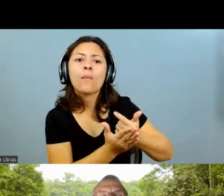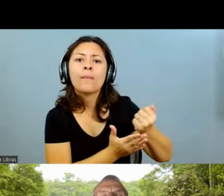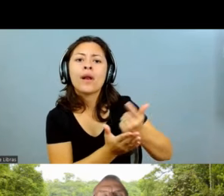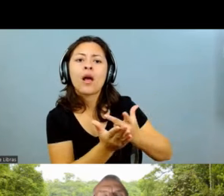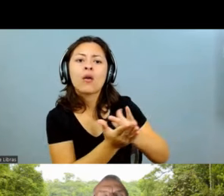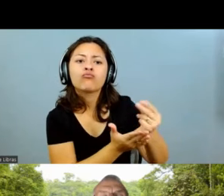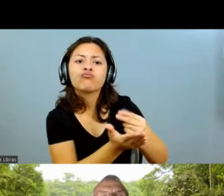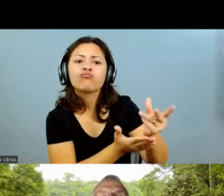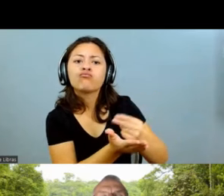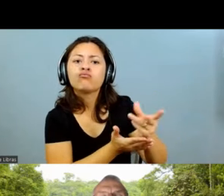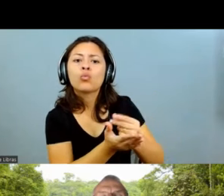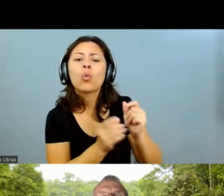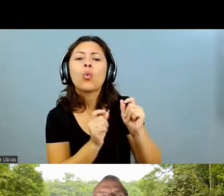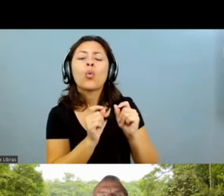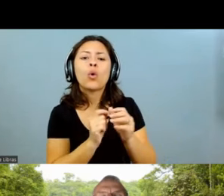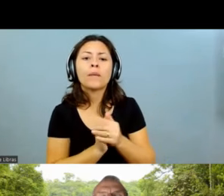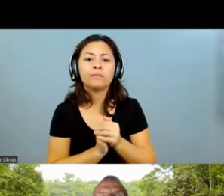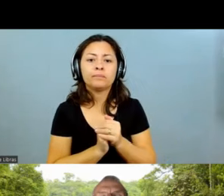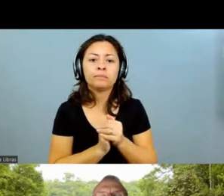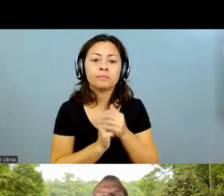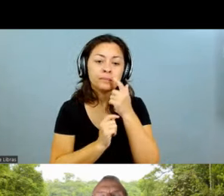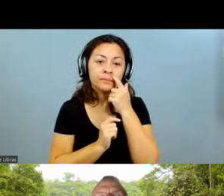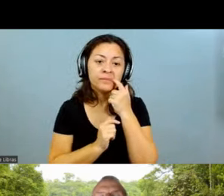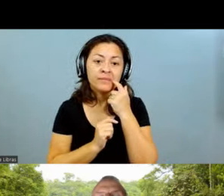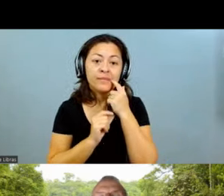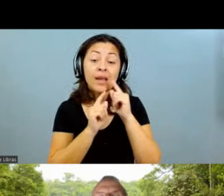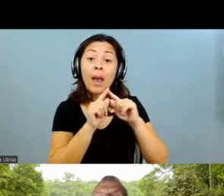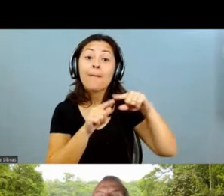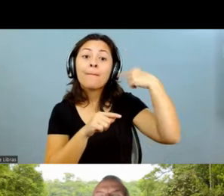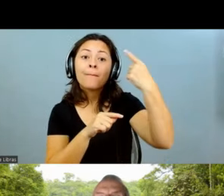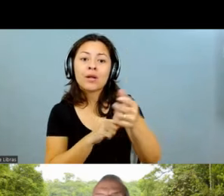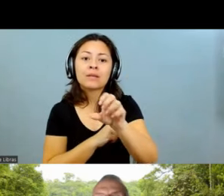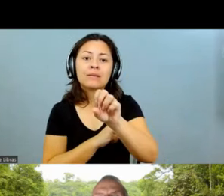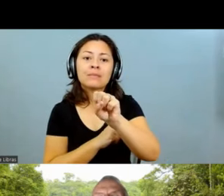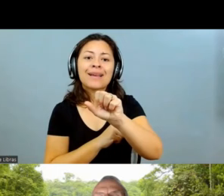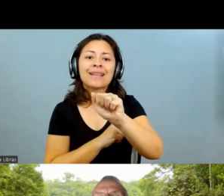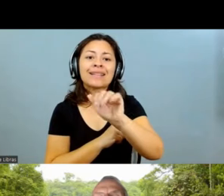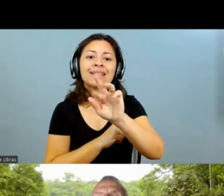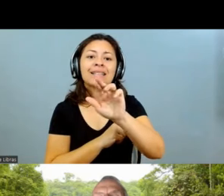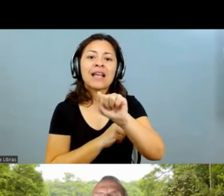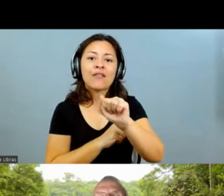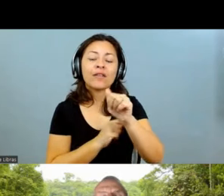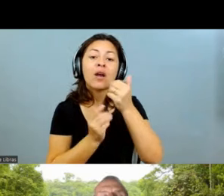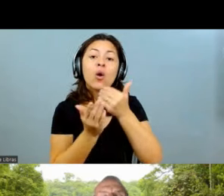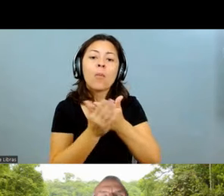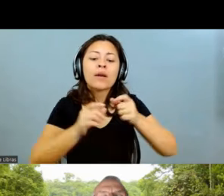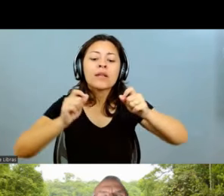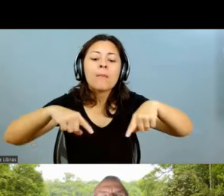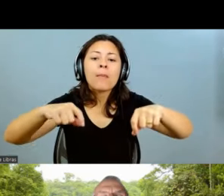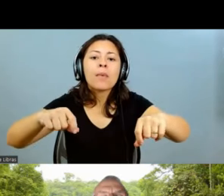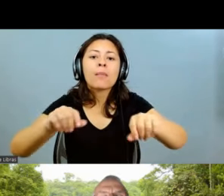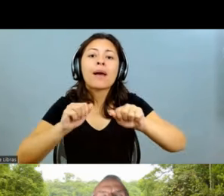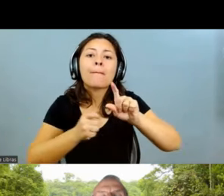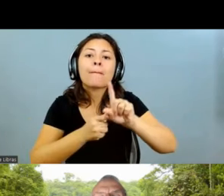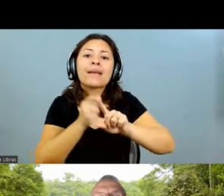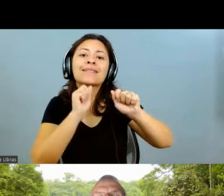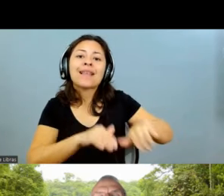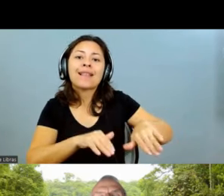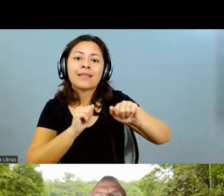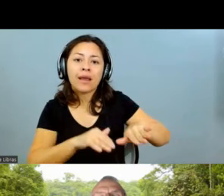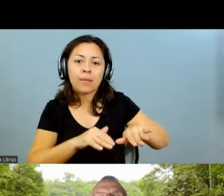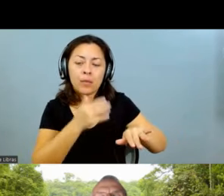2425 para safra 2425 cujo plantil começará em setembro de 24 continuamos as compras